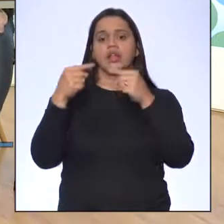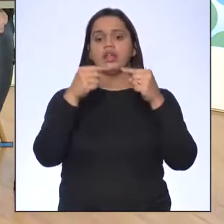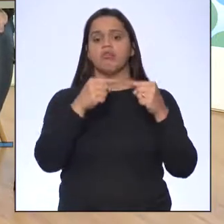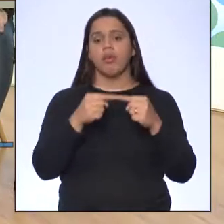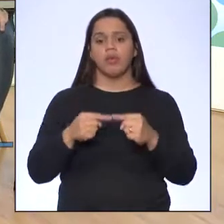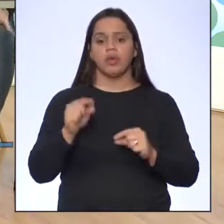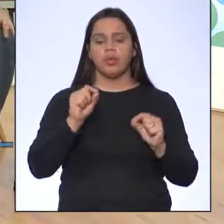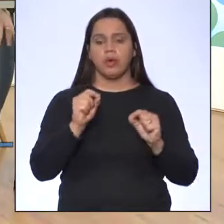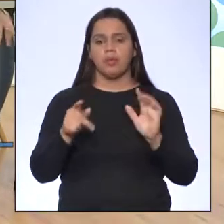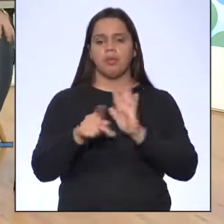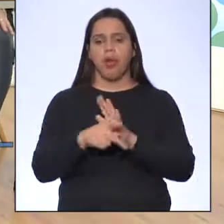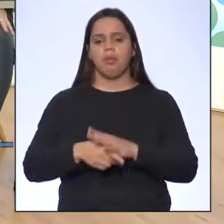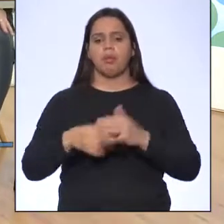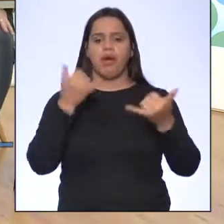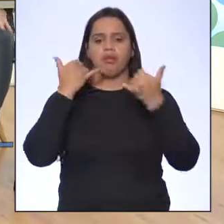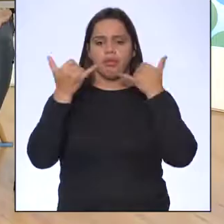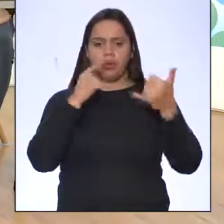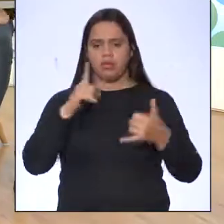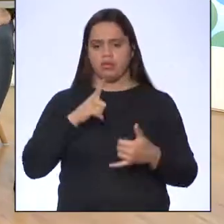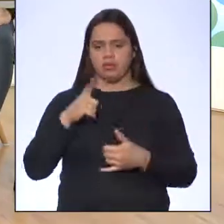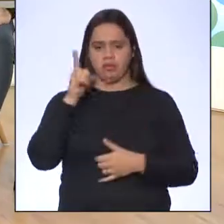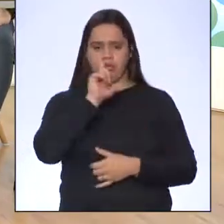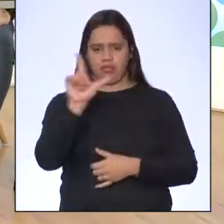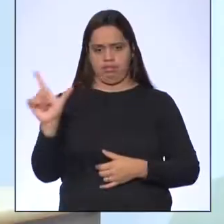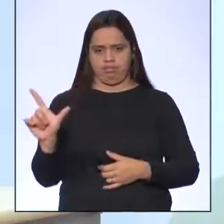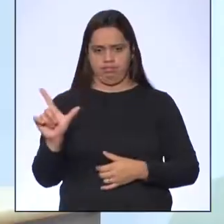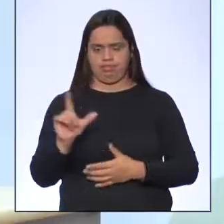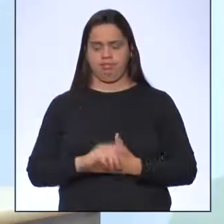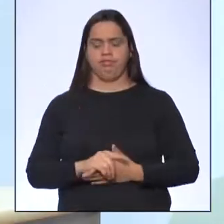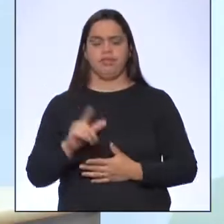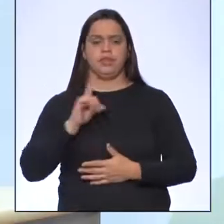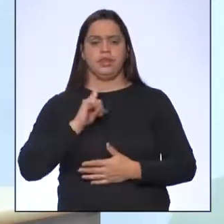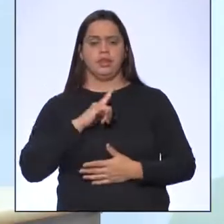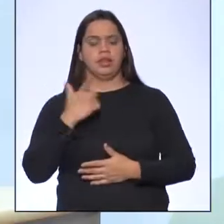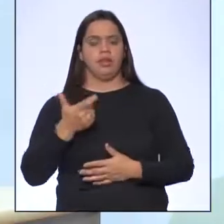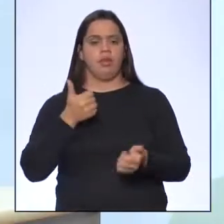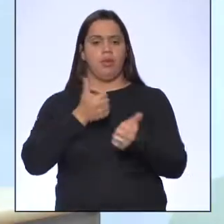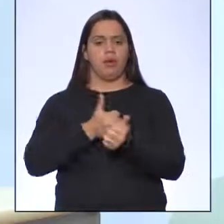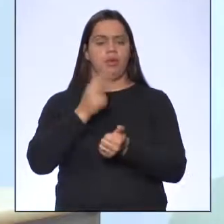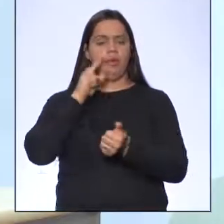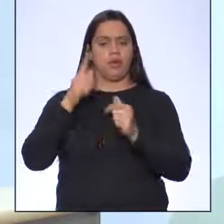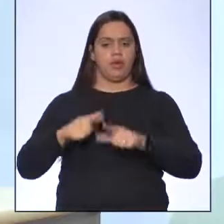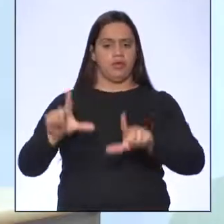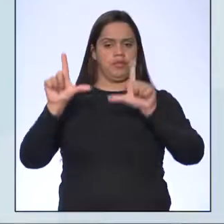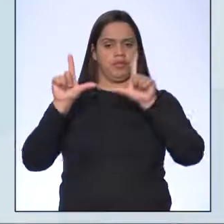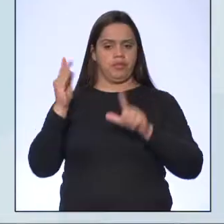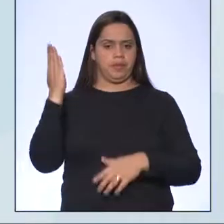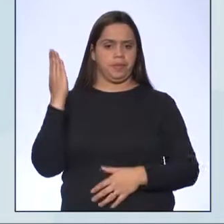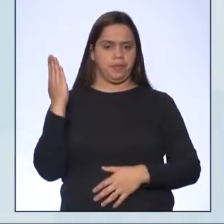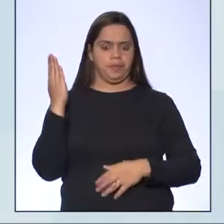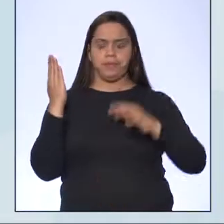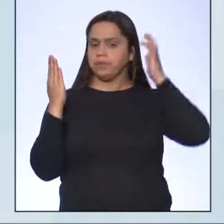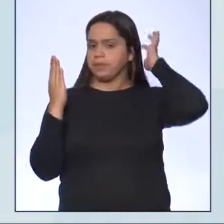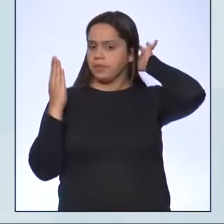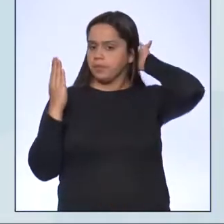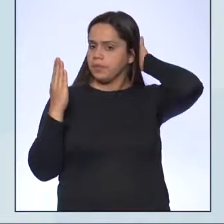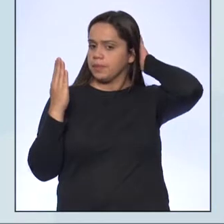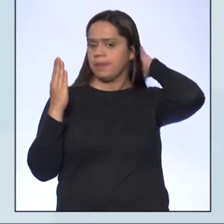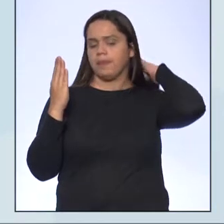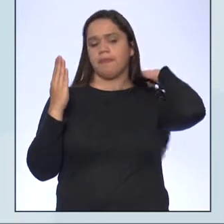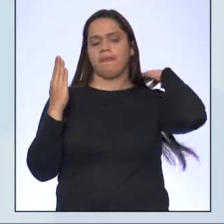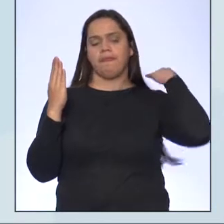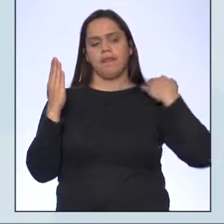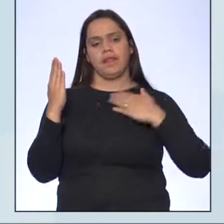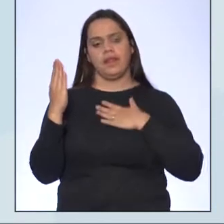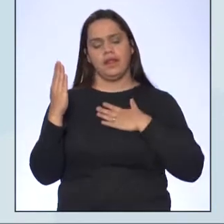e da visualização, que também é importante. Isso. Então, acompanhem conosco na tela, por favor. A gente tem uma